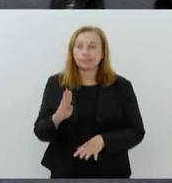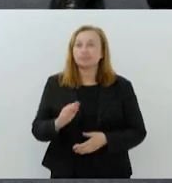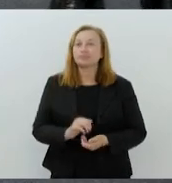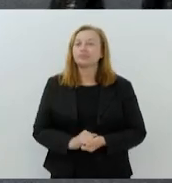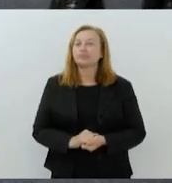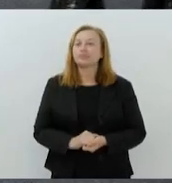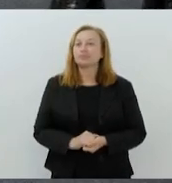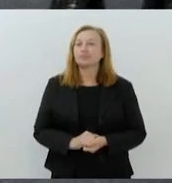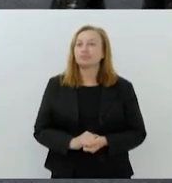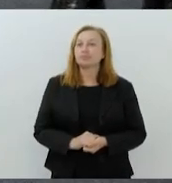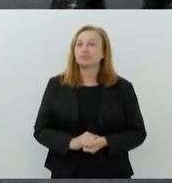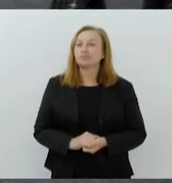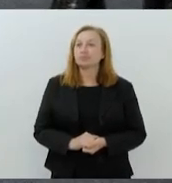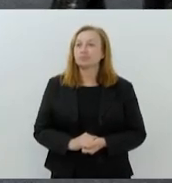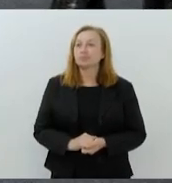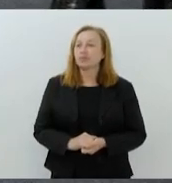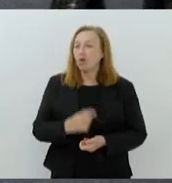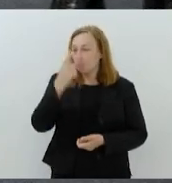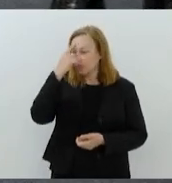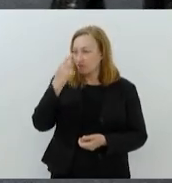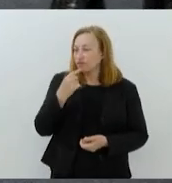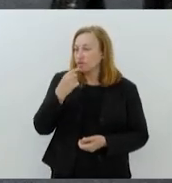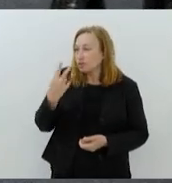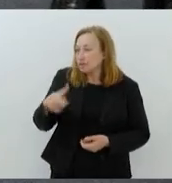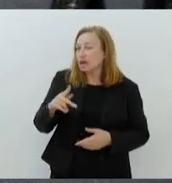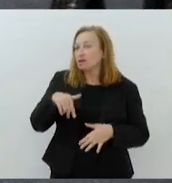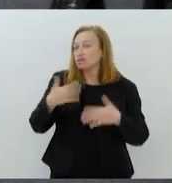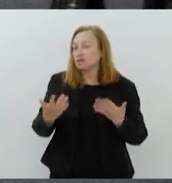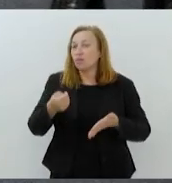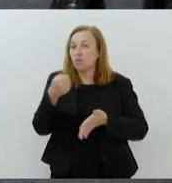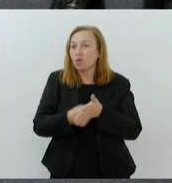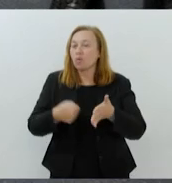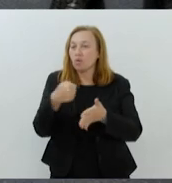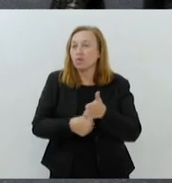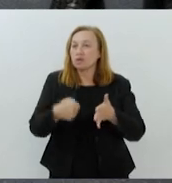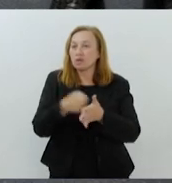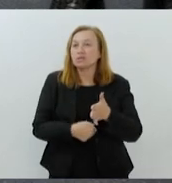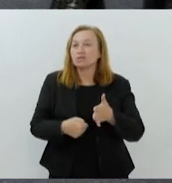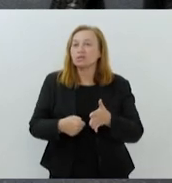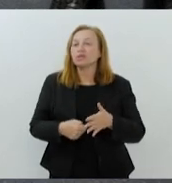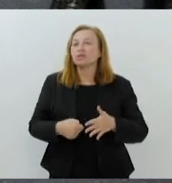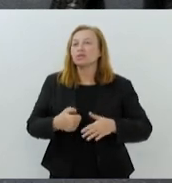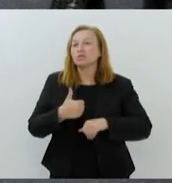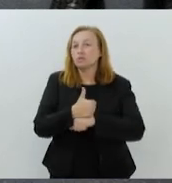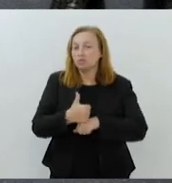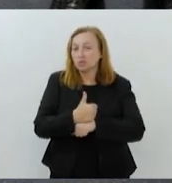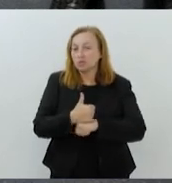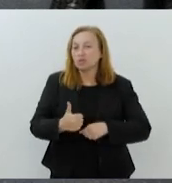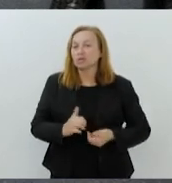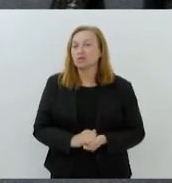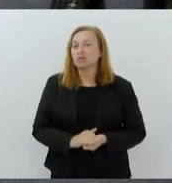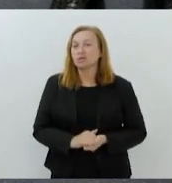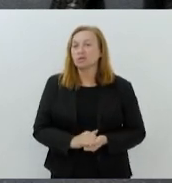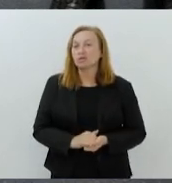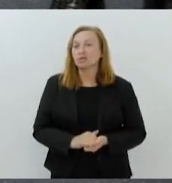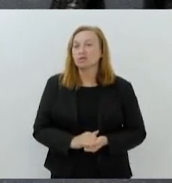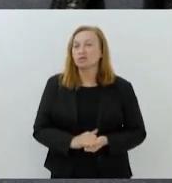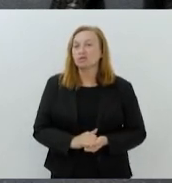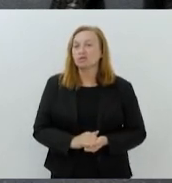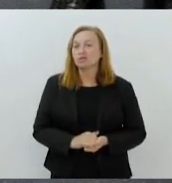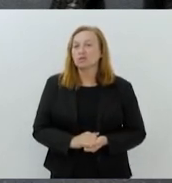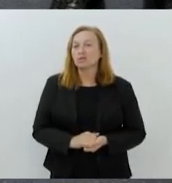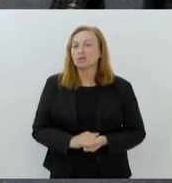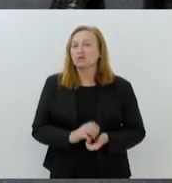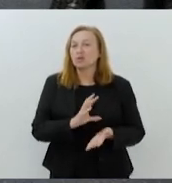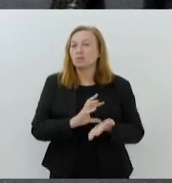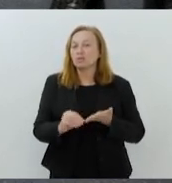da personalidade dele. Então, é uma luta que há entre os profissionais e assistidos pela pauta